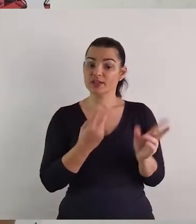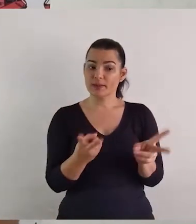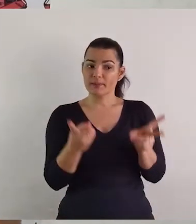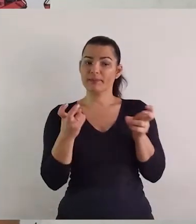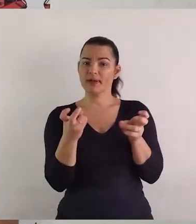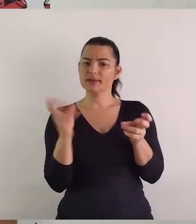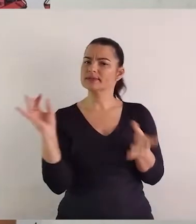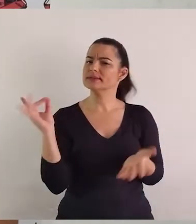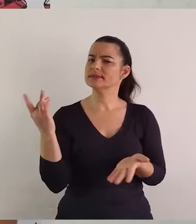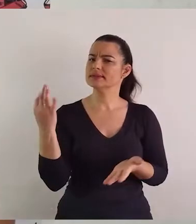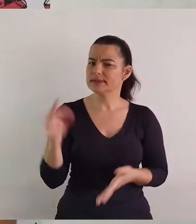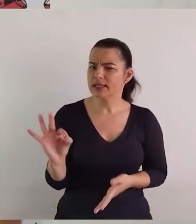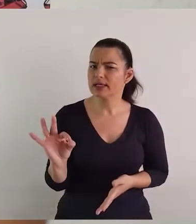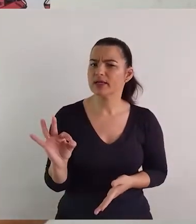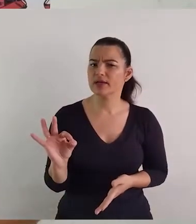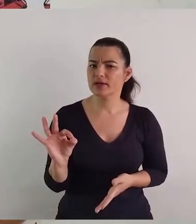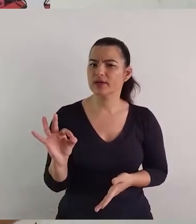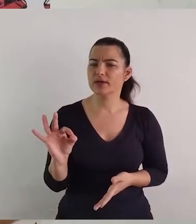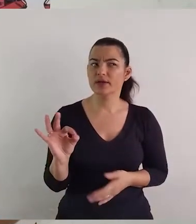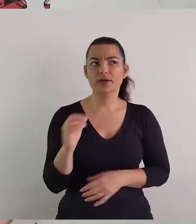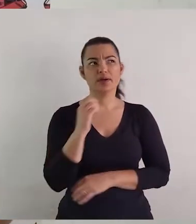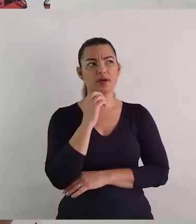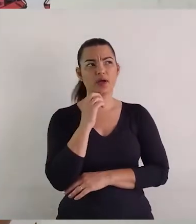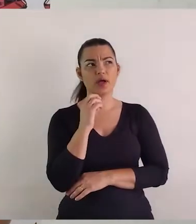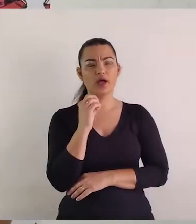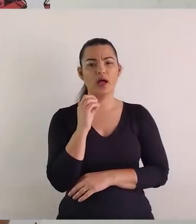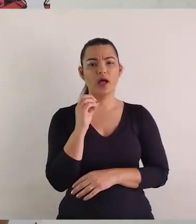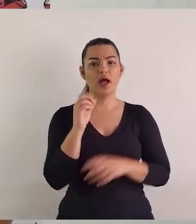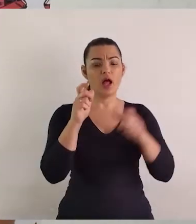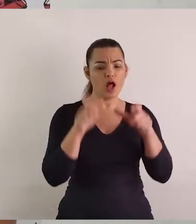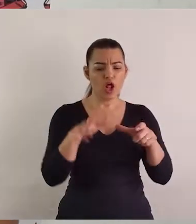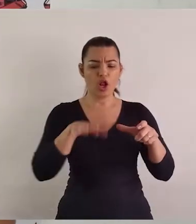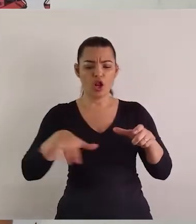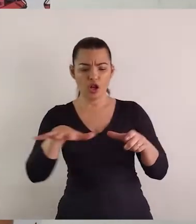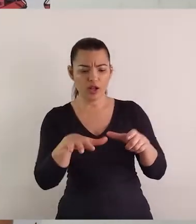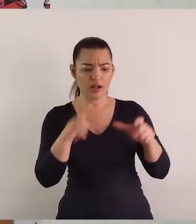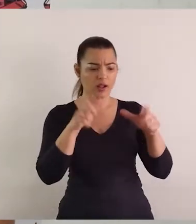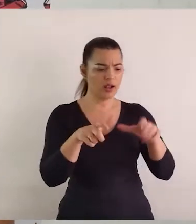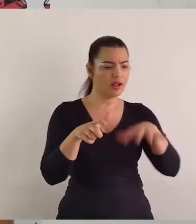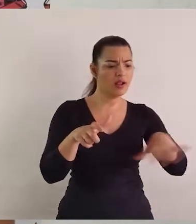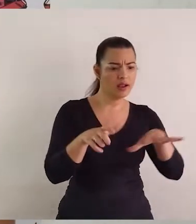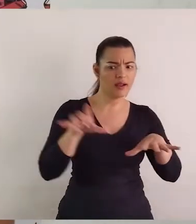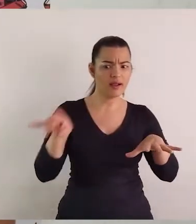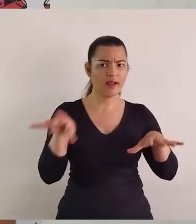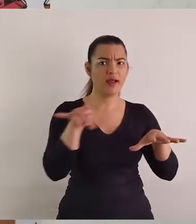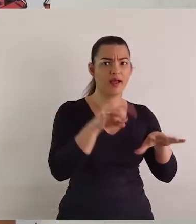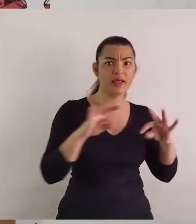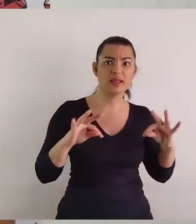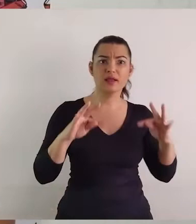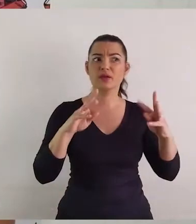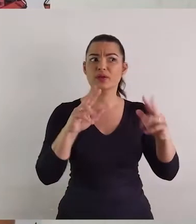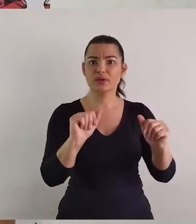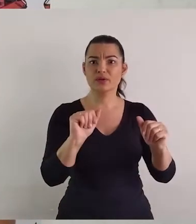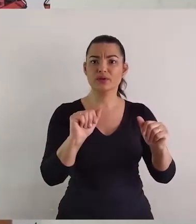percebendo corretamente todos os espaços que nós temos à nossa volta?